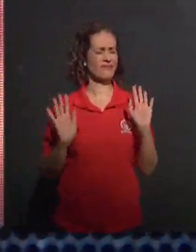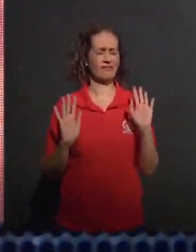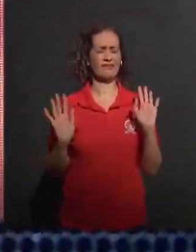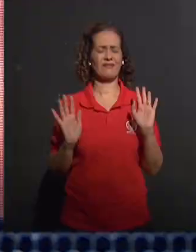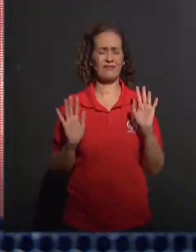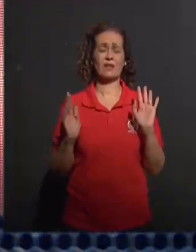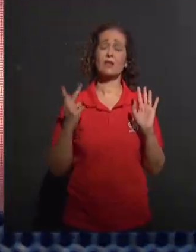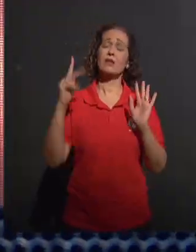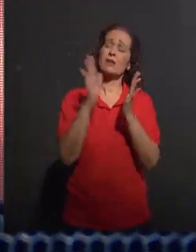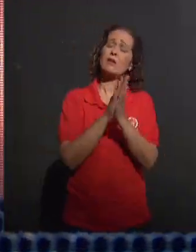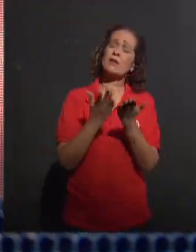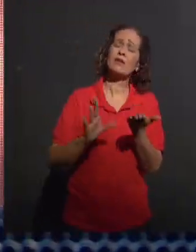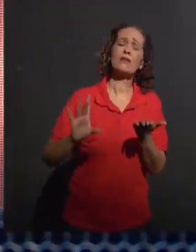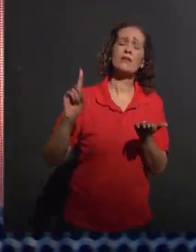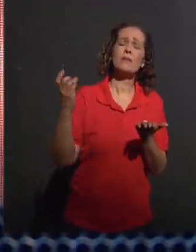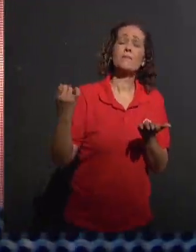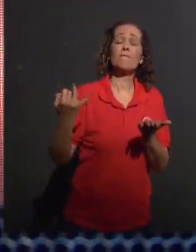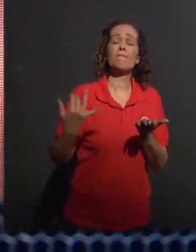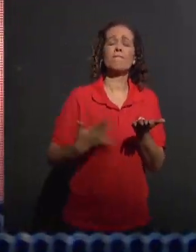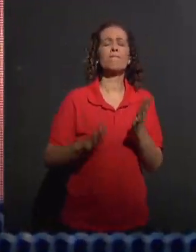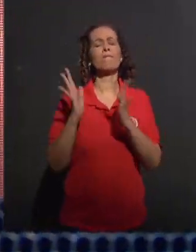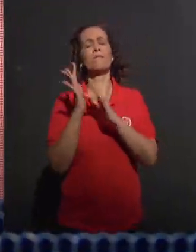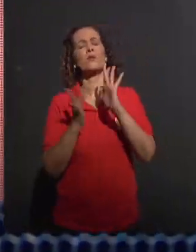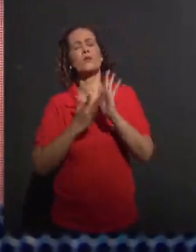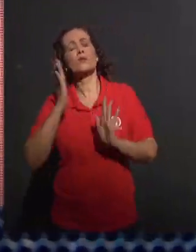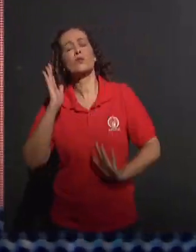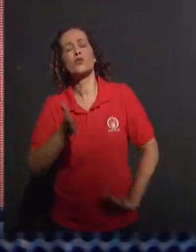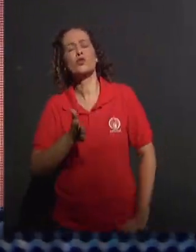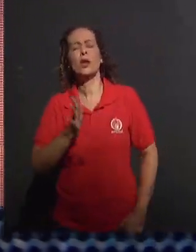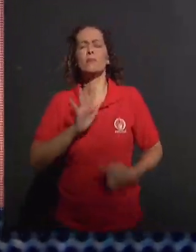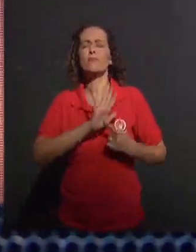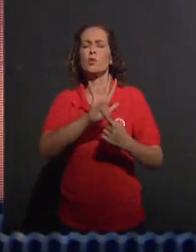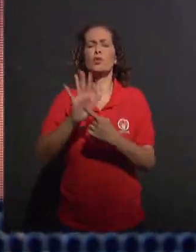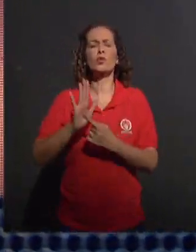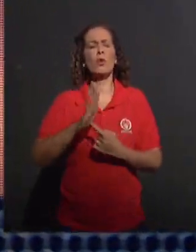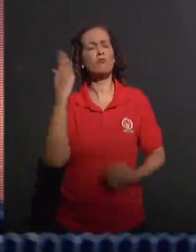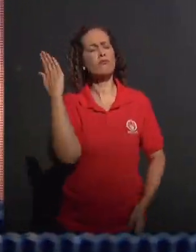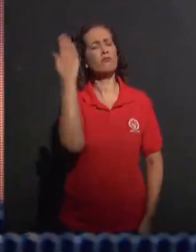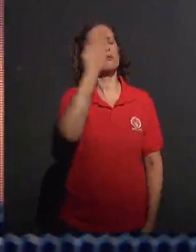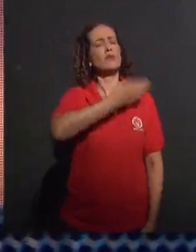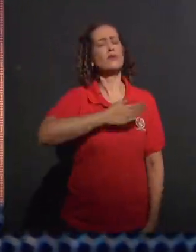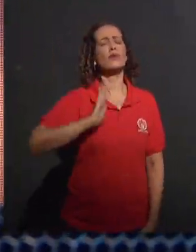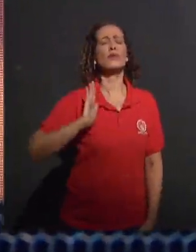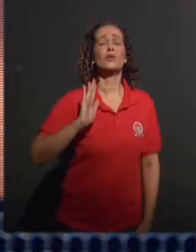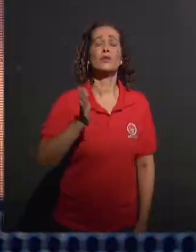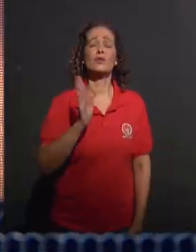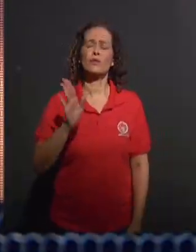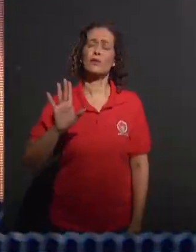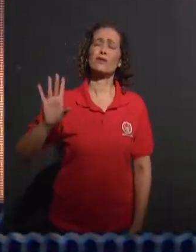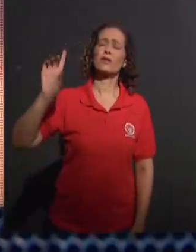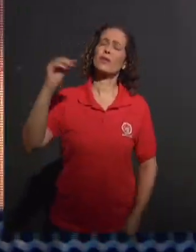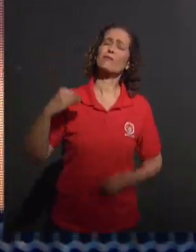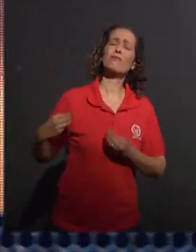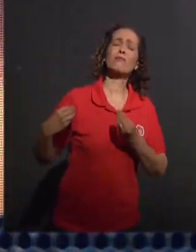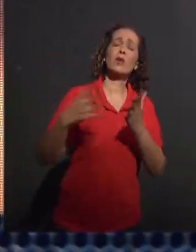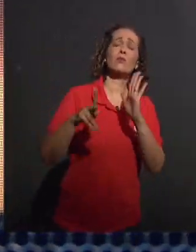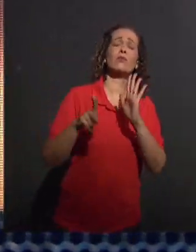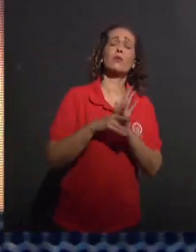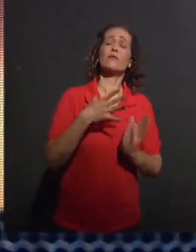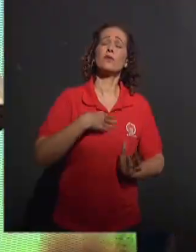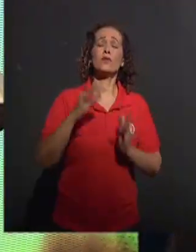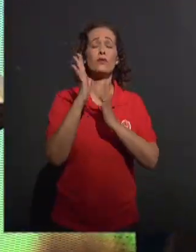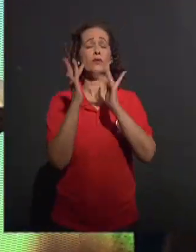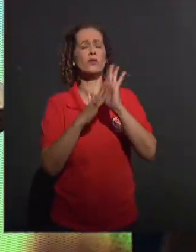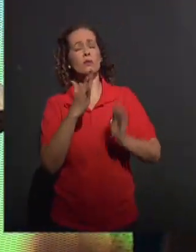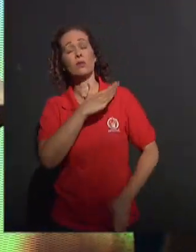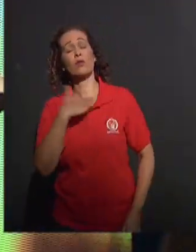Porque a Tua palavra diz que o Senhor já provou o quanto que nos ama. Dando o Teu próprio Filho Jesus para morrer na